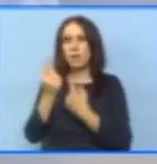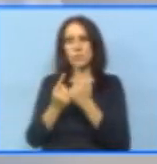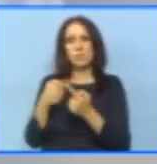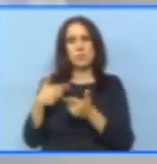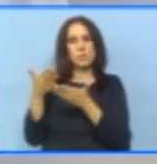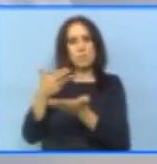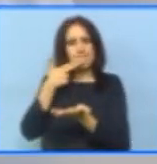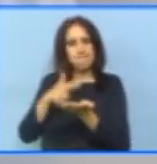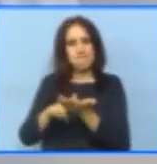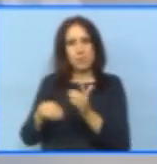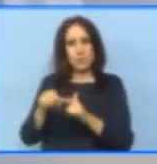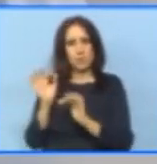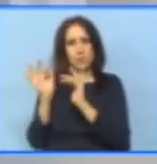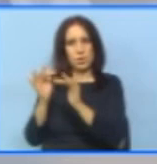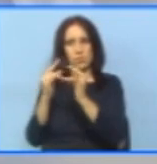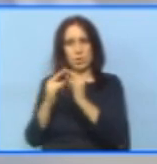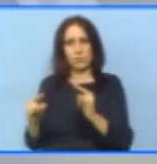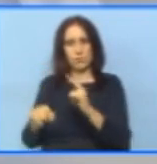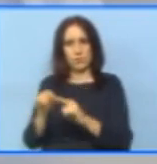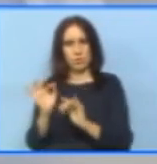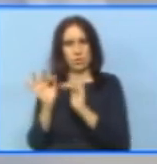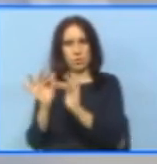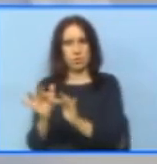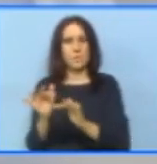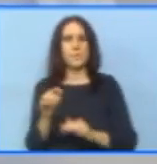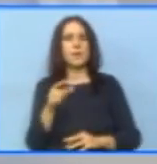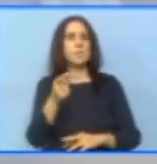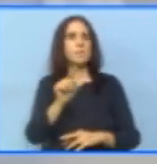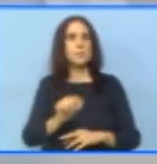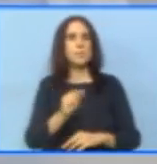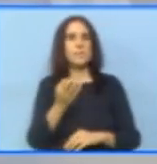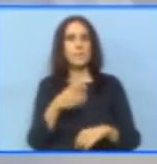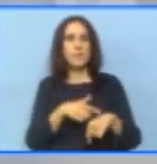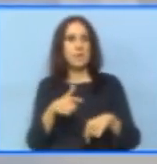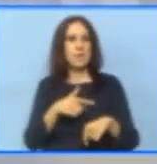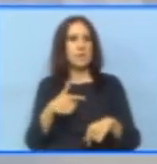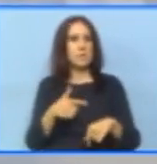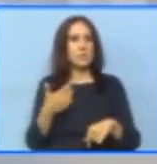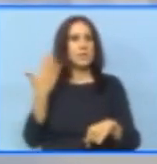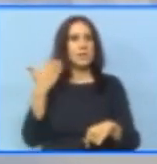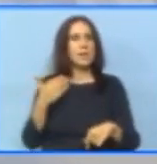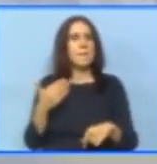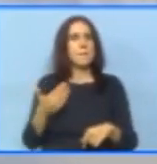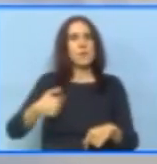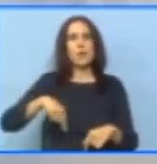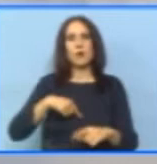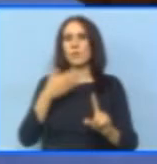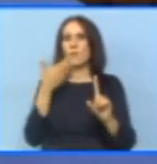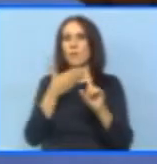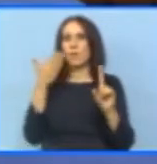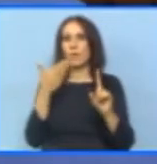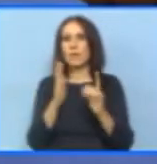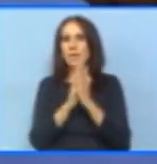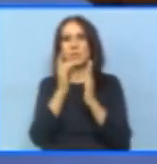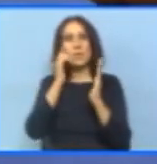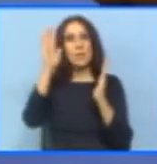concreta a estes refugiados, nos campos de refugiados. Mas também naquela altura nós estávamos focados para ajudar a Igreja